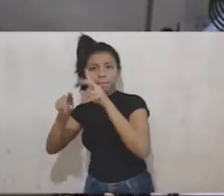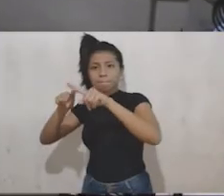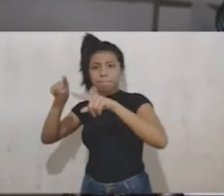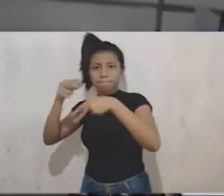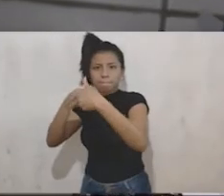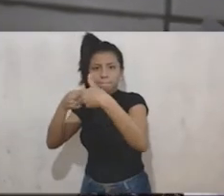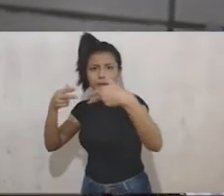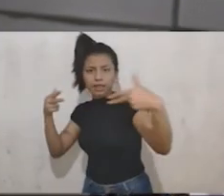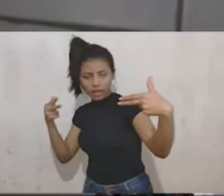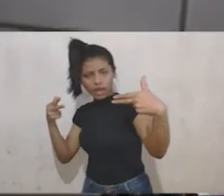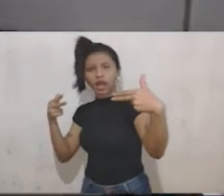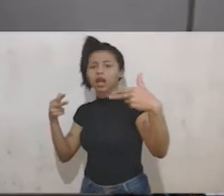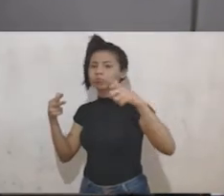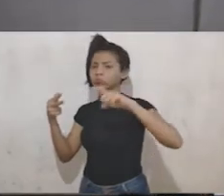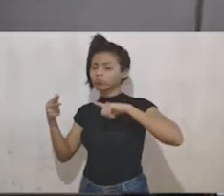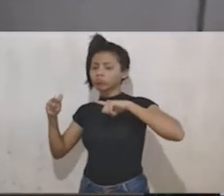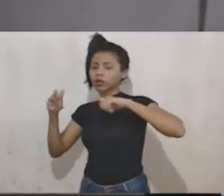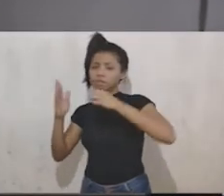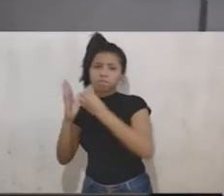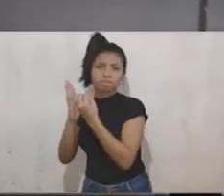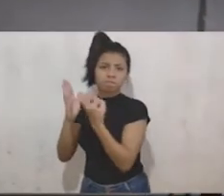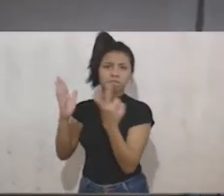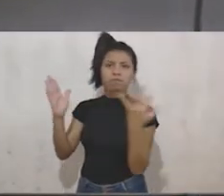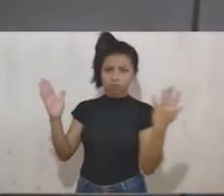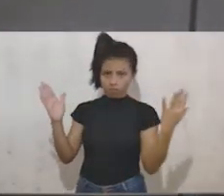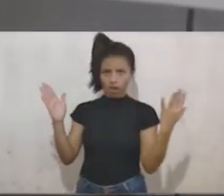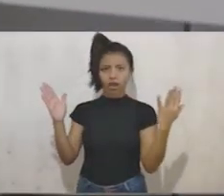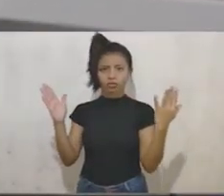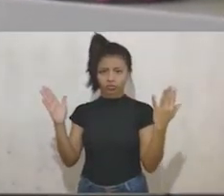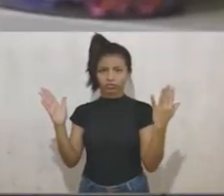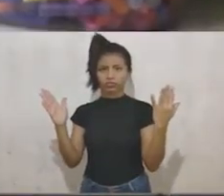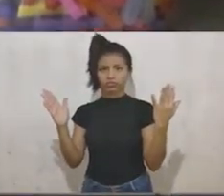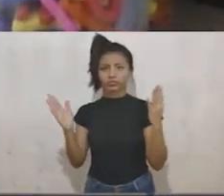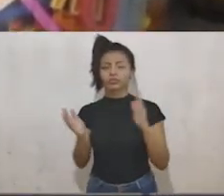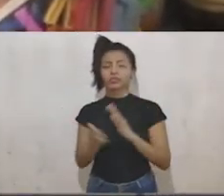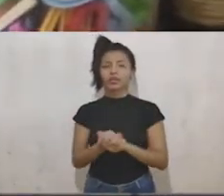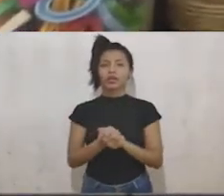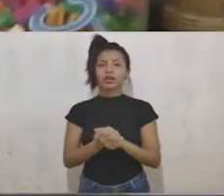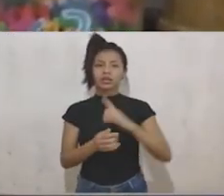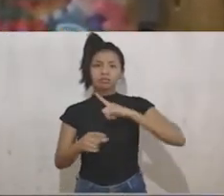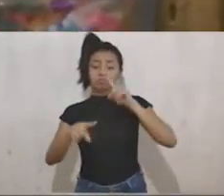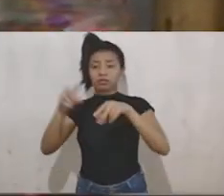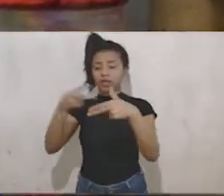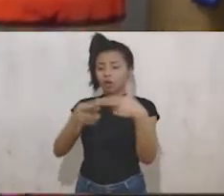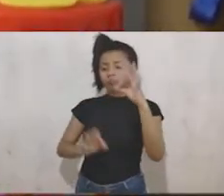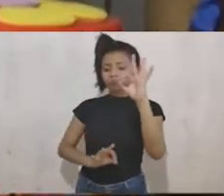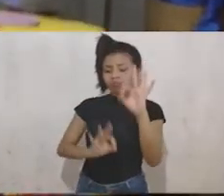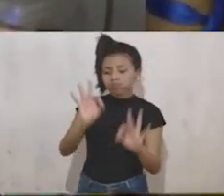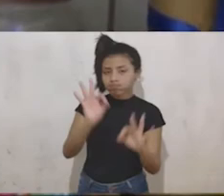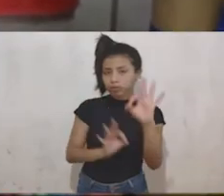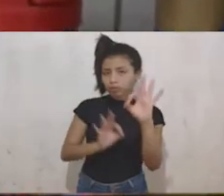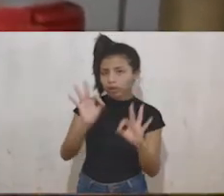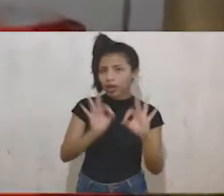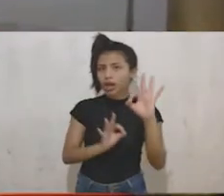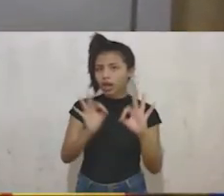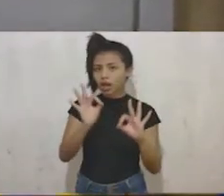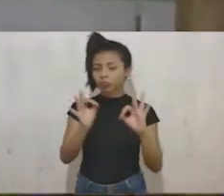como jogos pedagógicos, né, todo o material que é preparado para os alunos. Então,